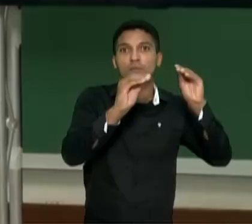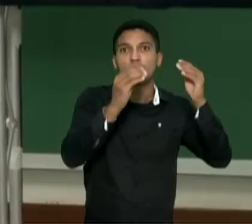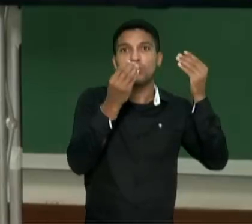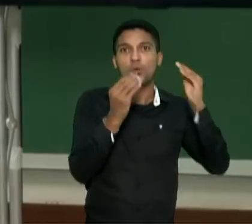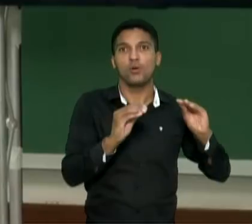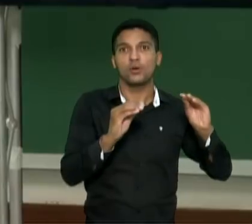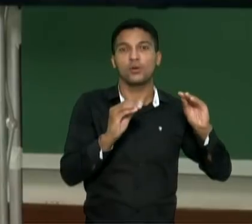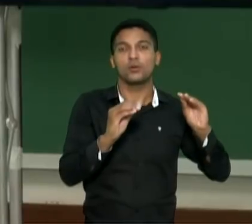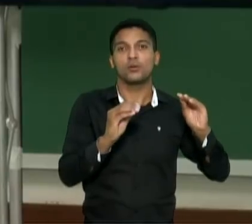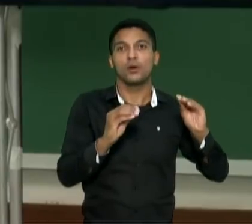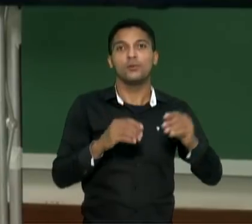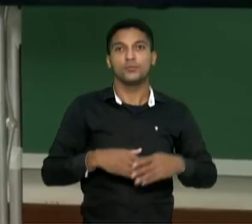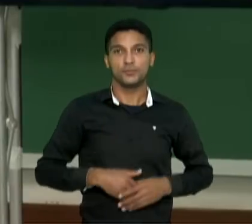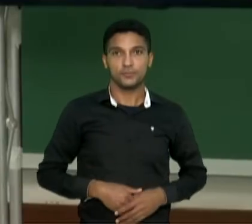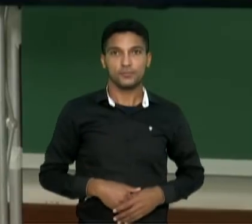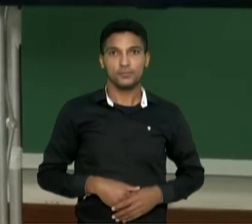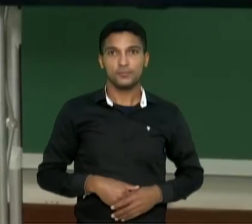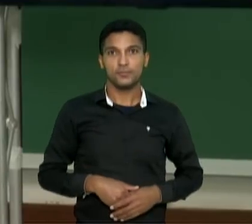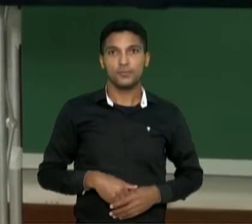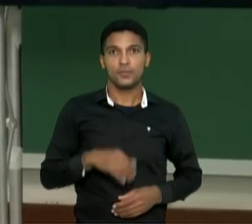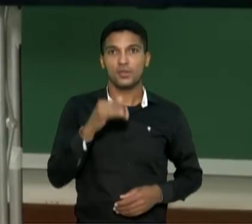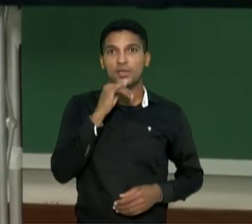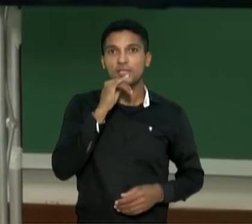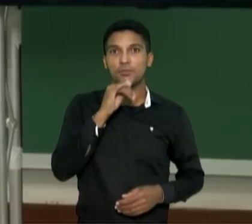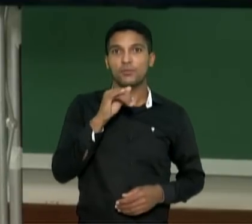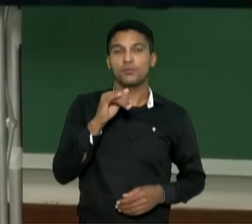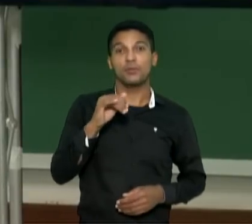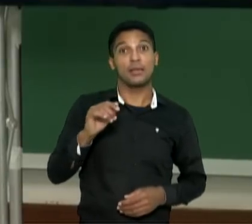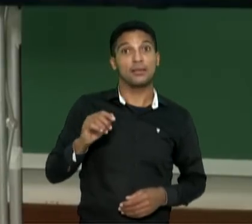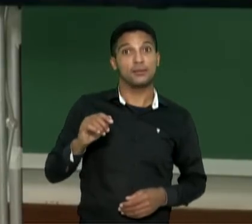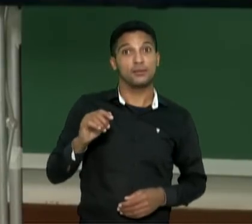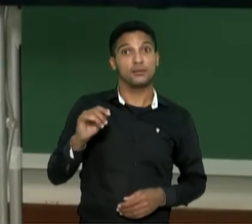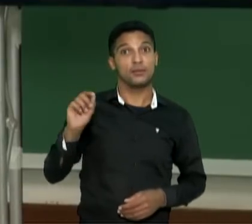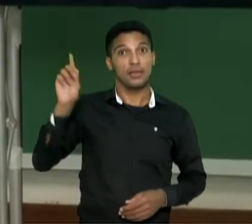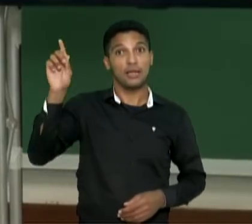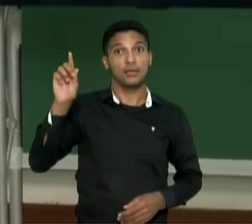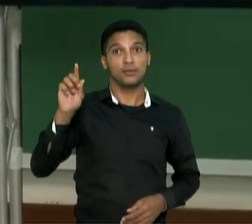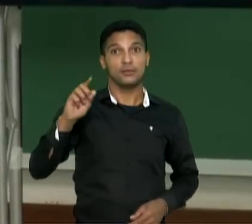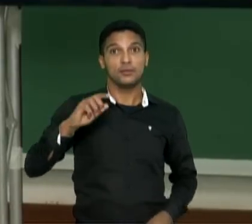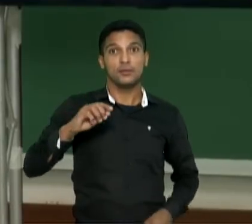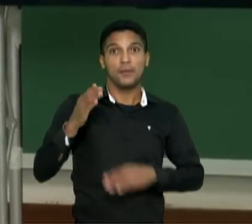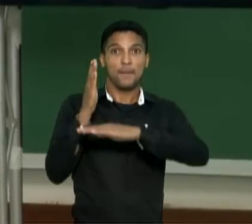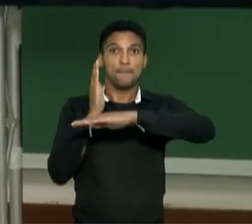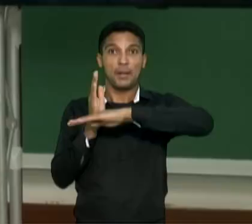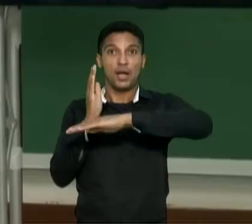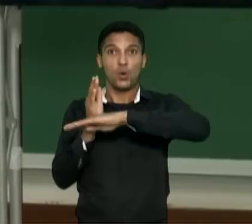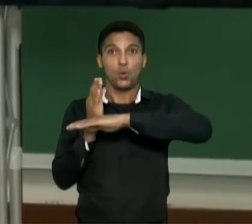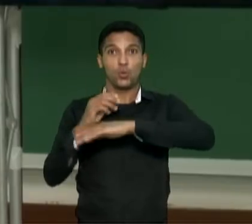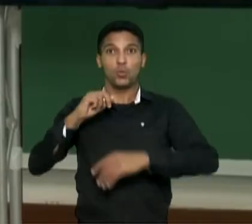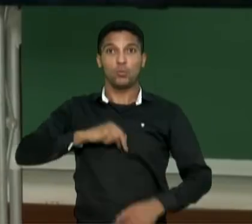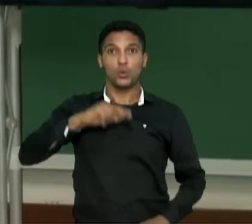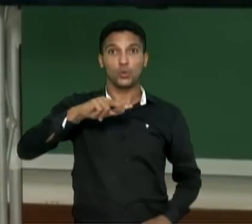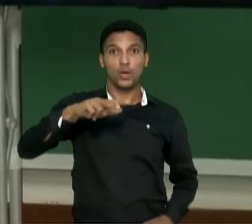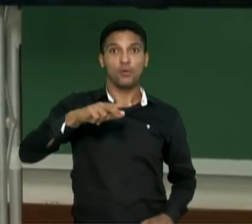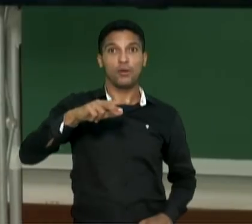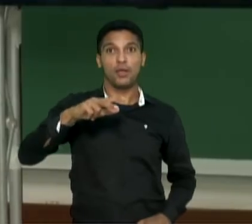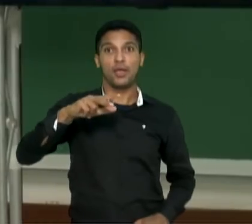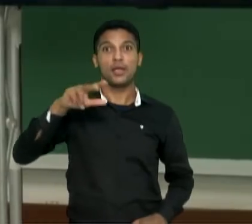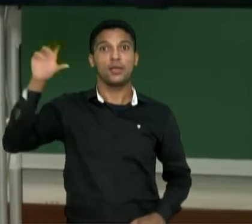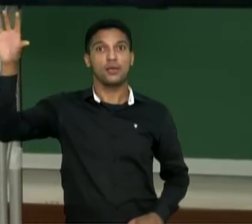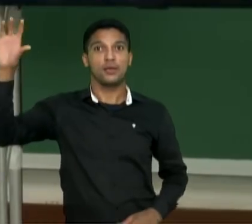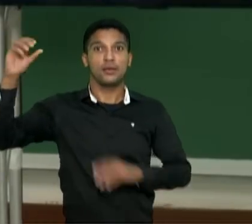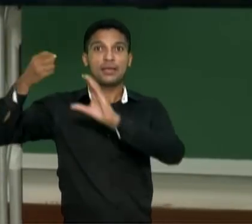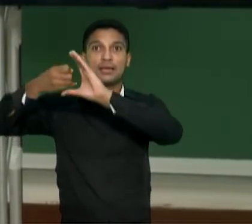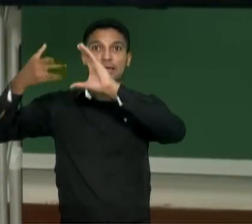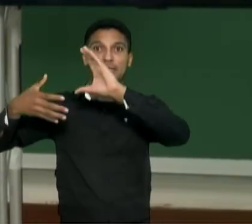vários formatos. Então, por exemplo, o barroco em Portugal já era mais parecido com o que o Aleijadinho adota. Também ele inseriu